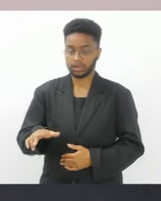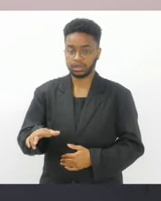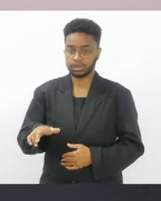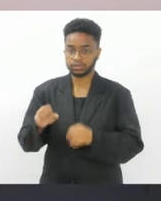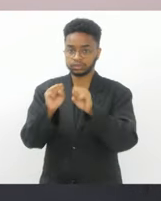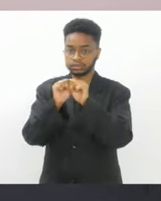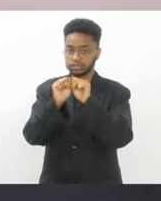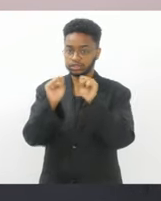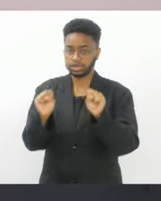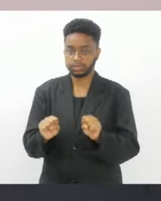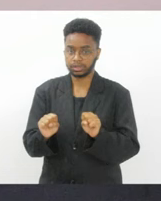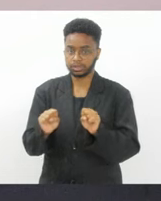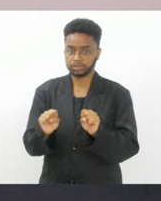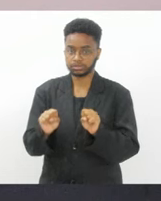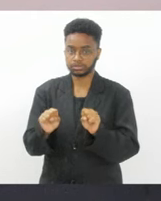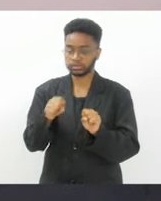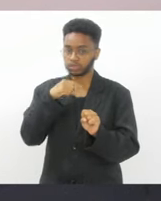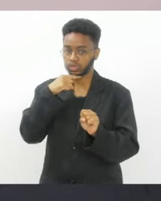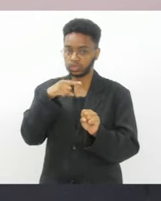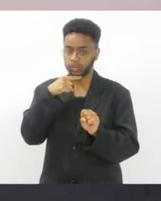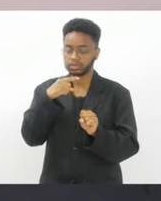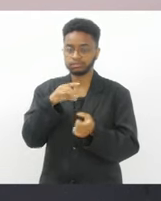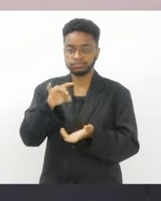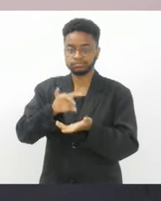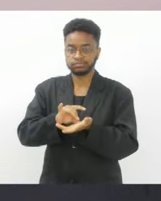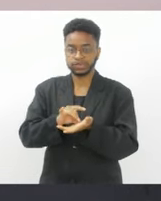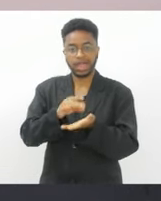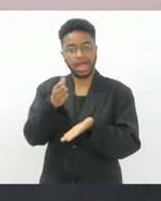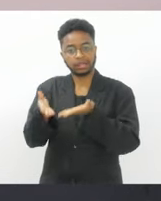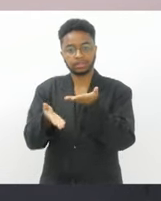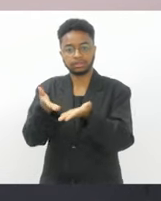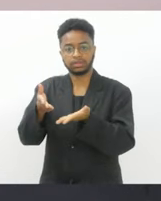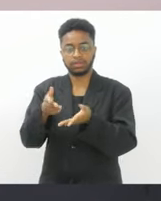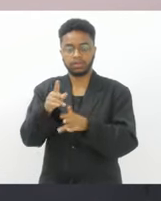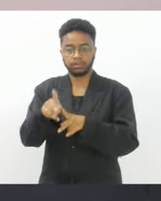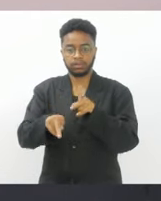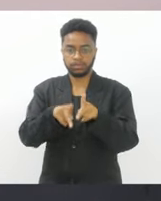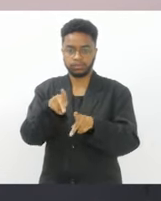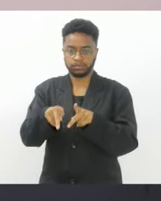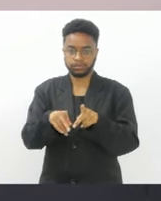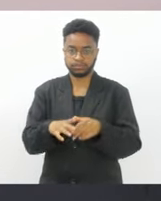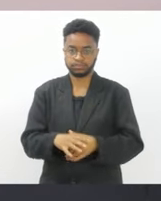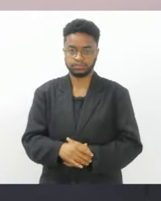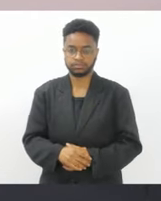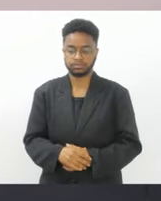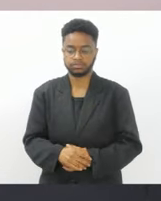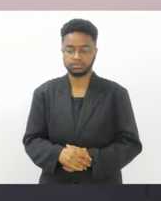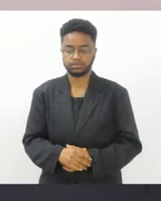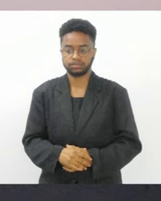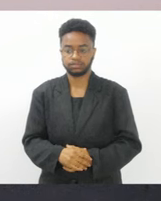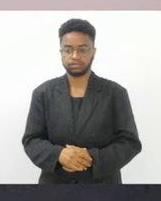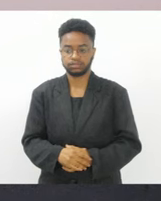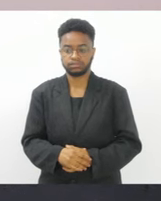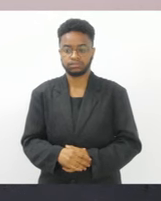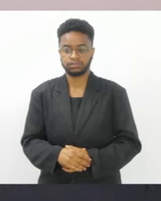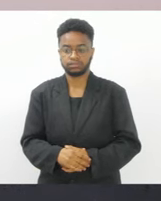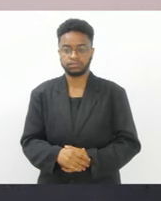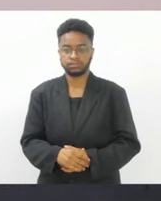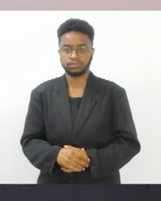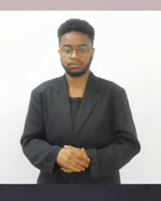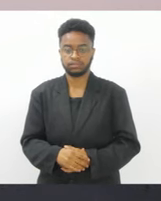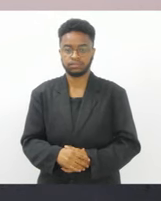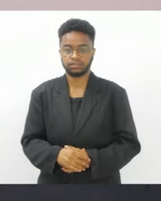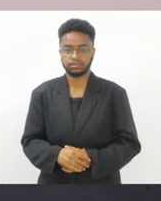que atenda às necessidades da nossa população. E se